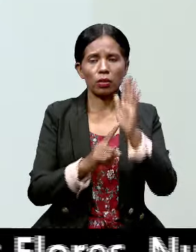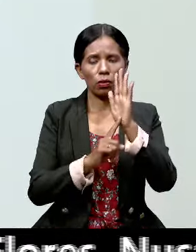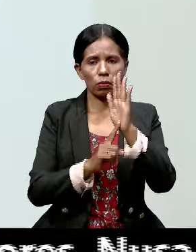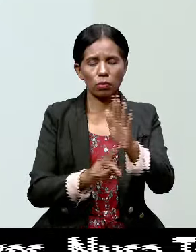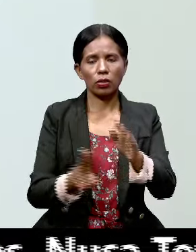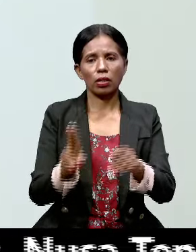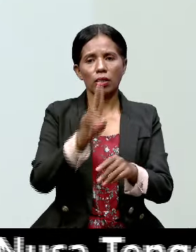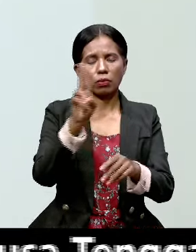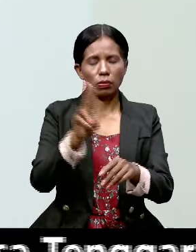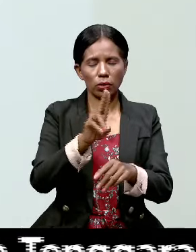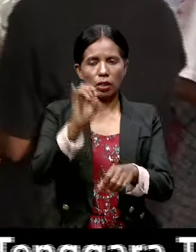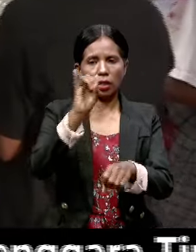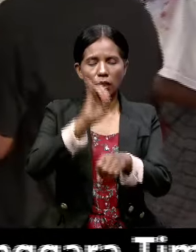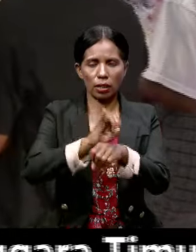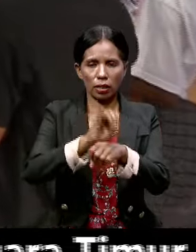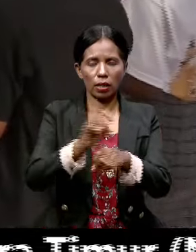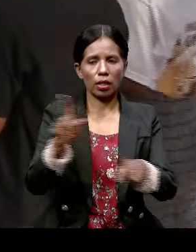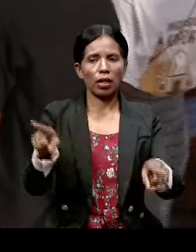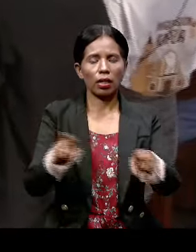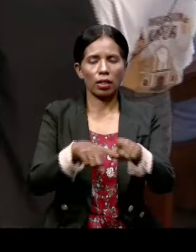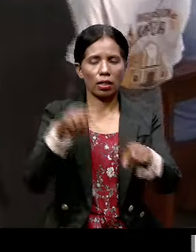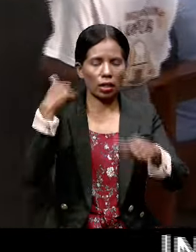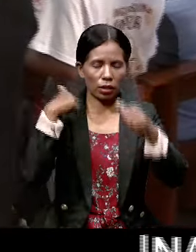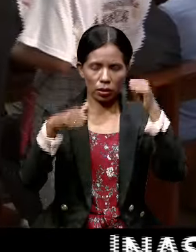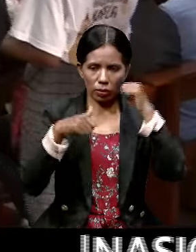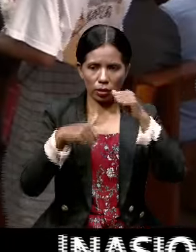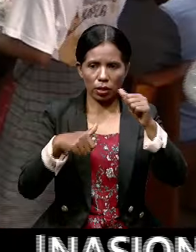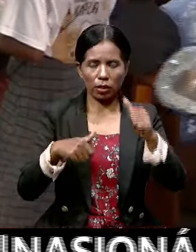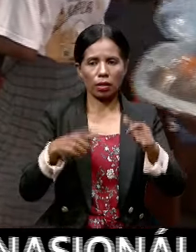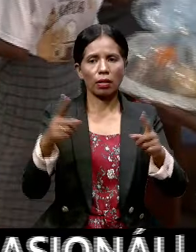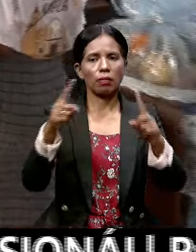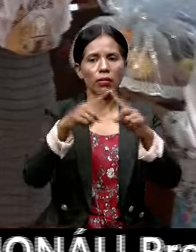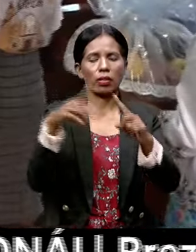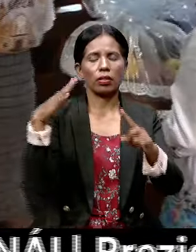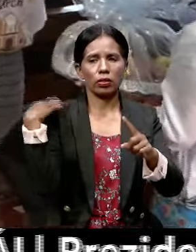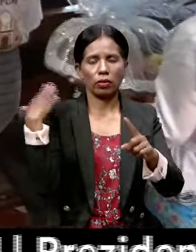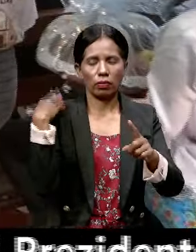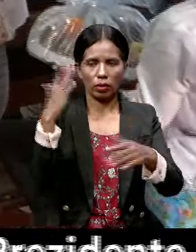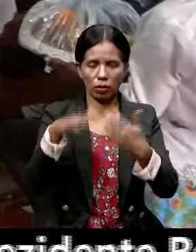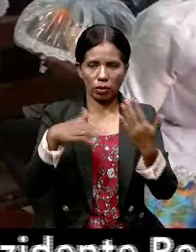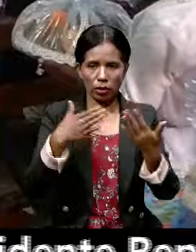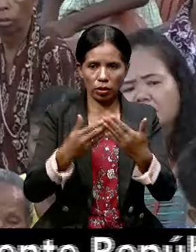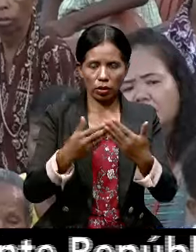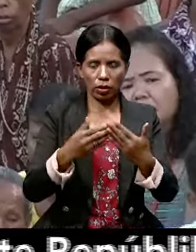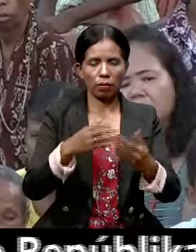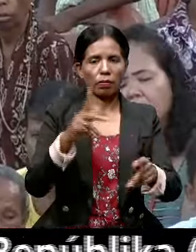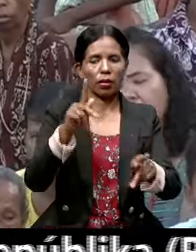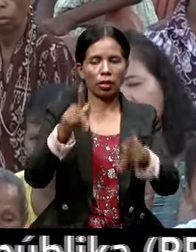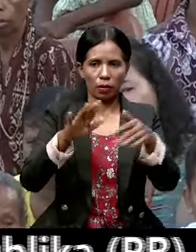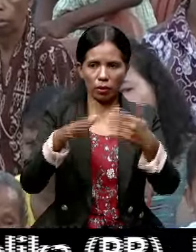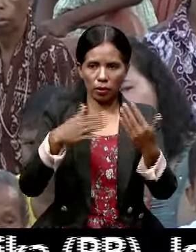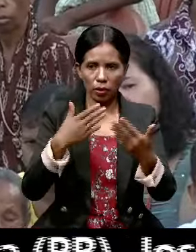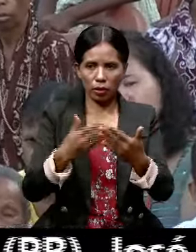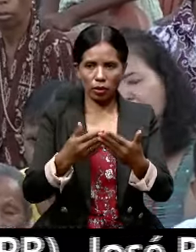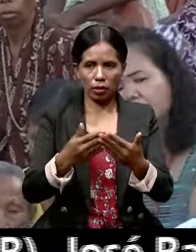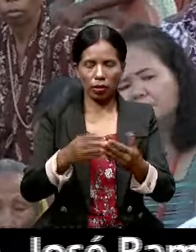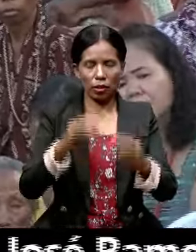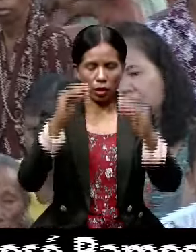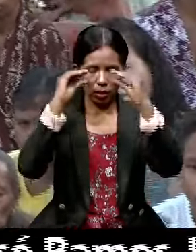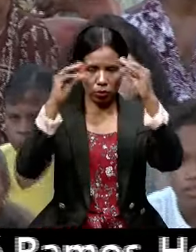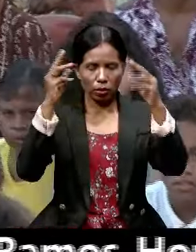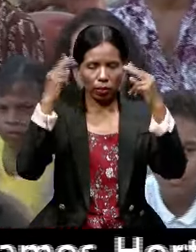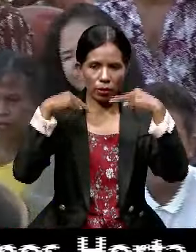Capela, sai atividade rutina ba jovem Sira, ba colito Sira, ba doutrina, ba